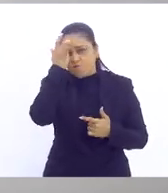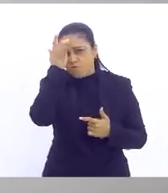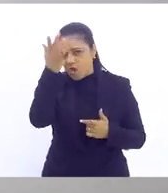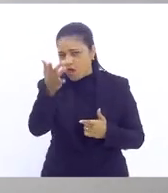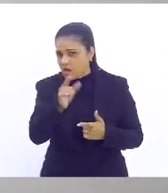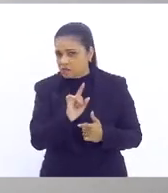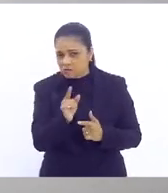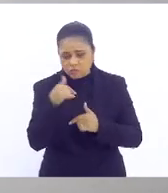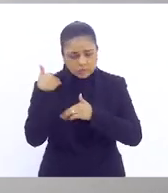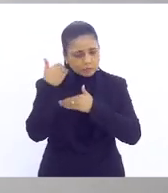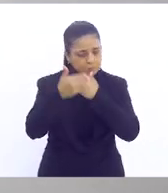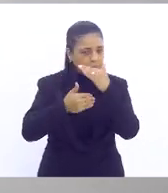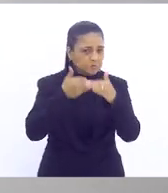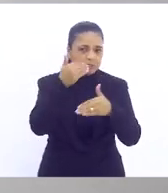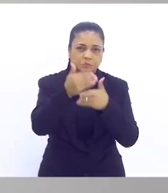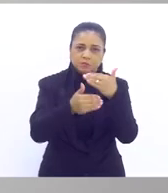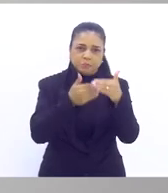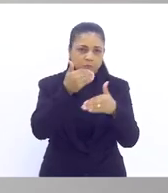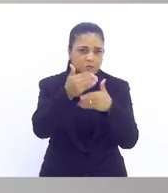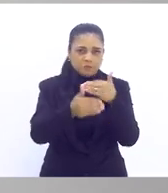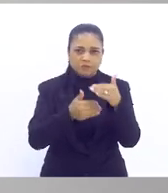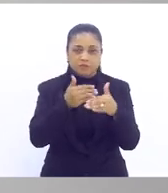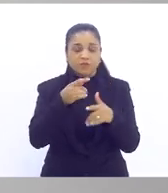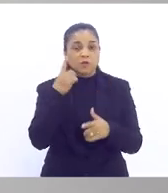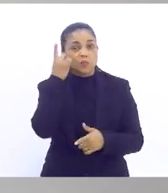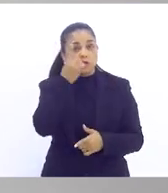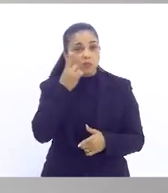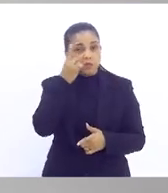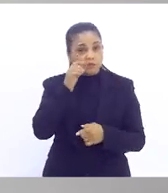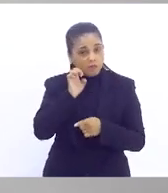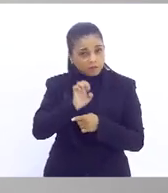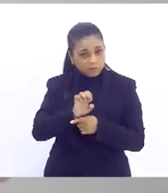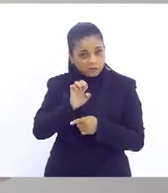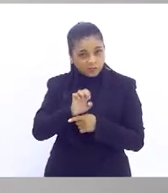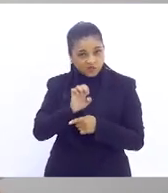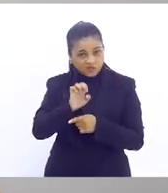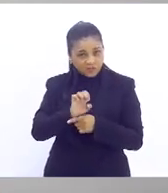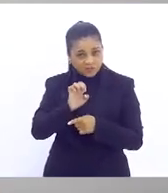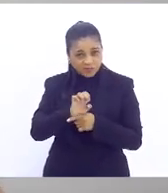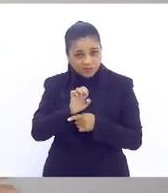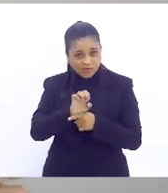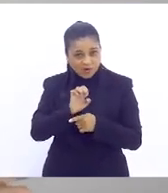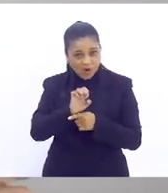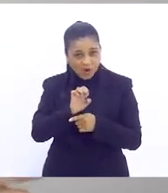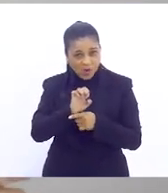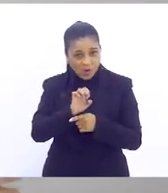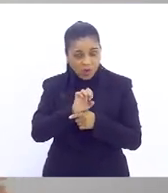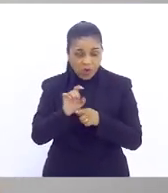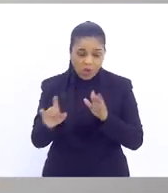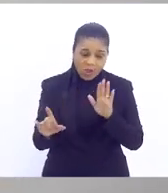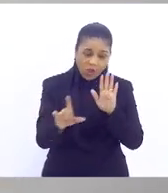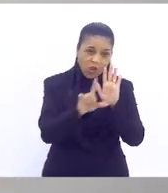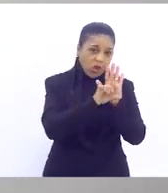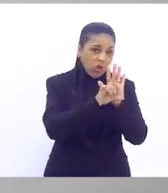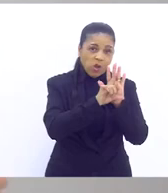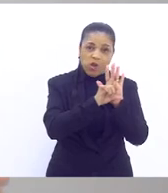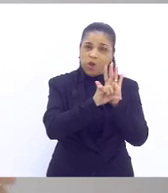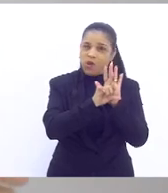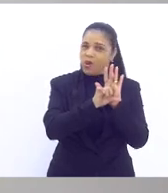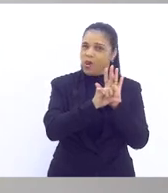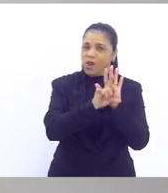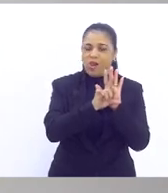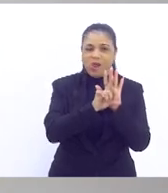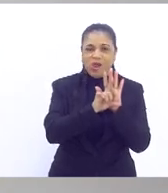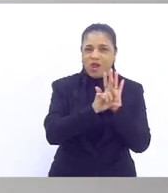Porque além do mais o deputado estadual não legígena sobre improbidade administrativa pode dar